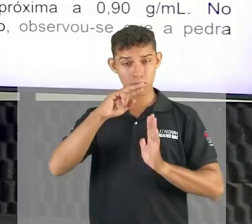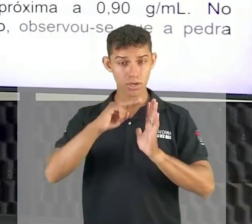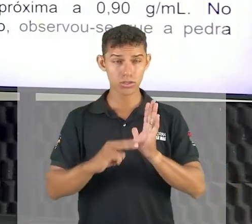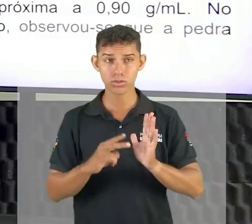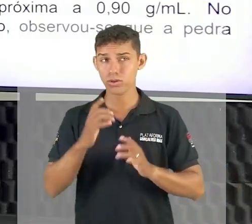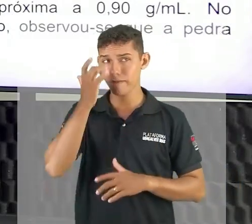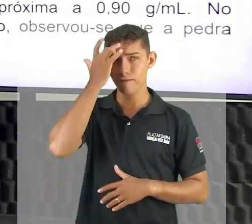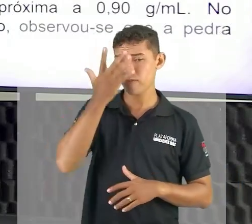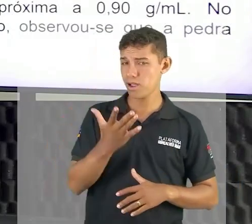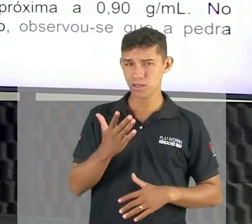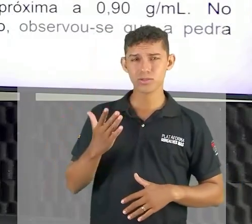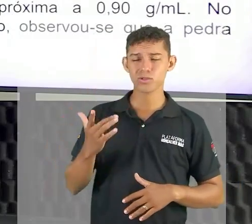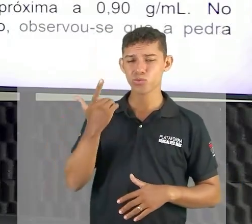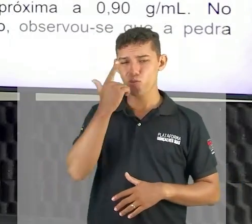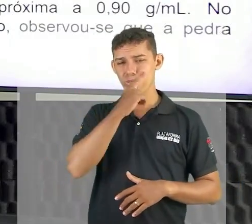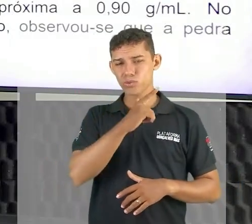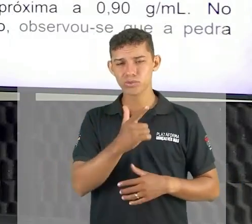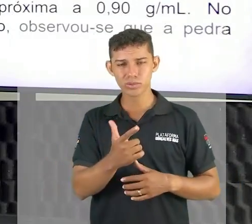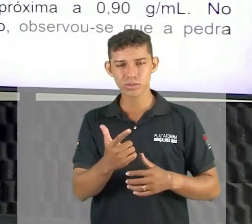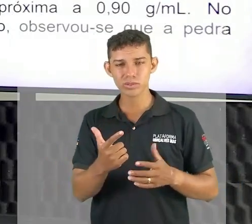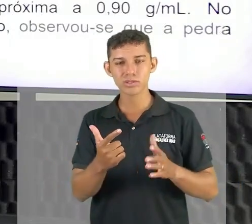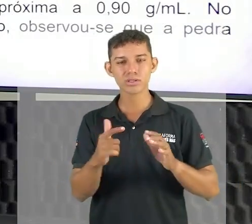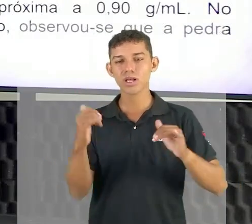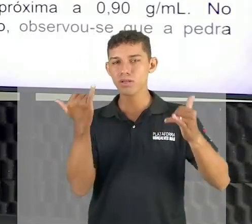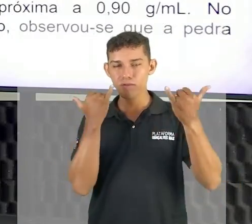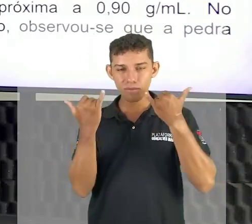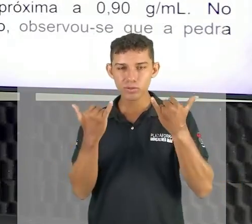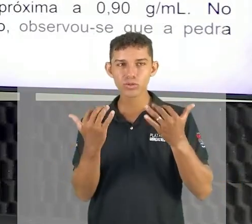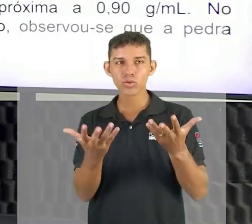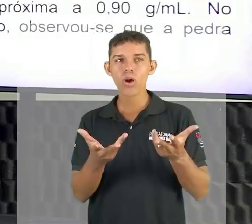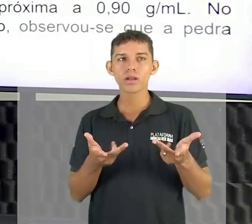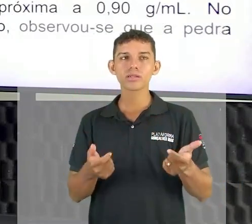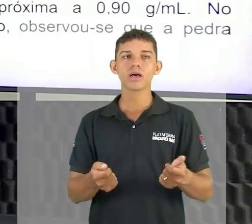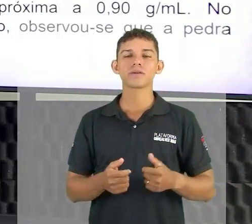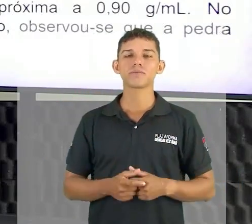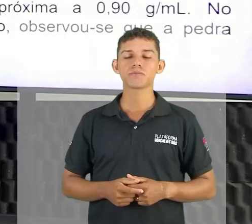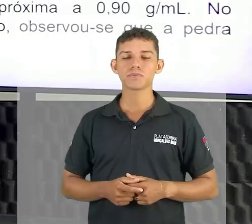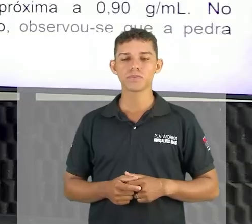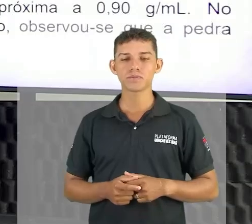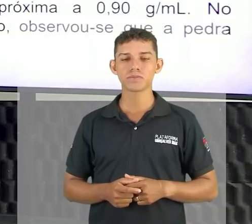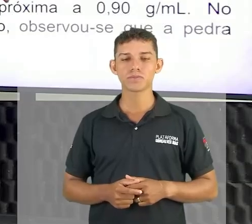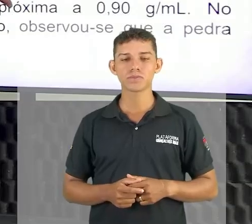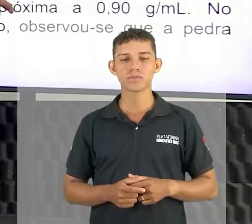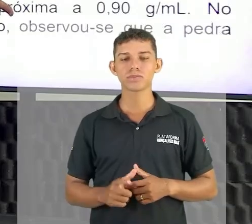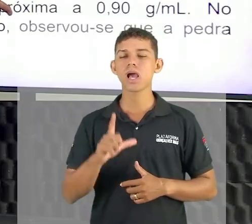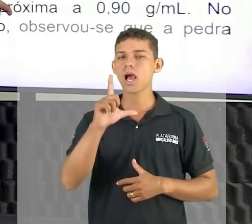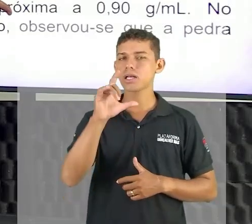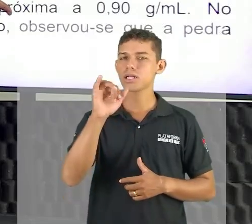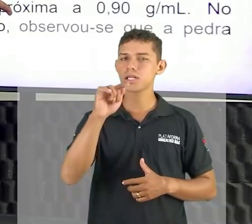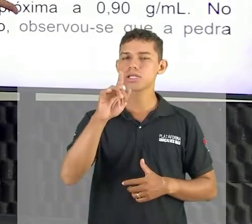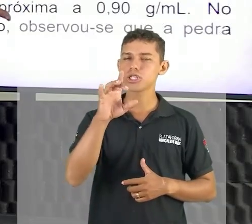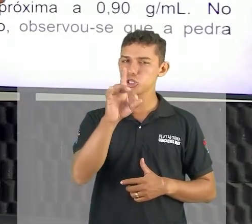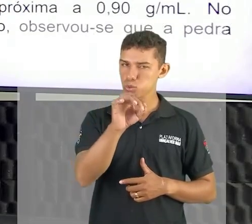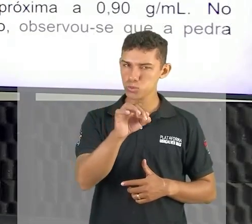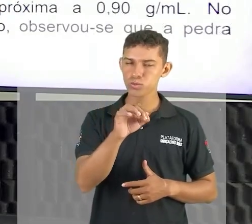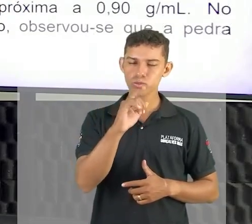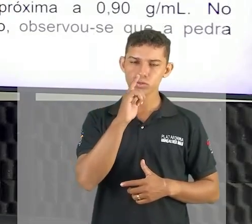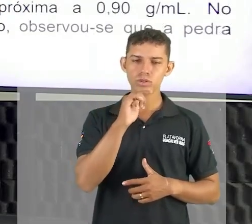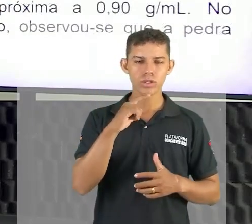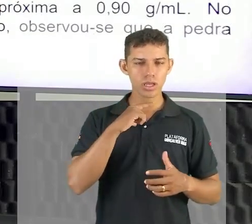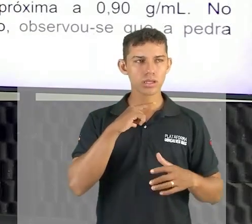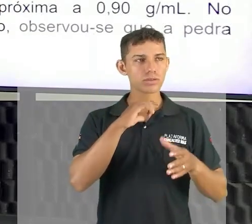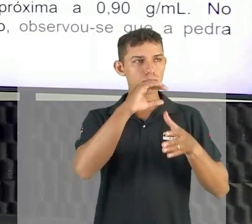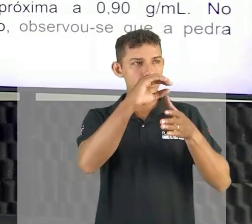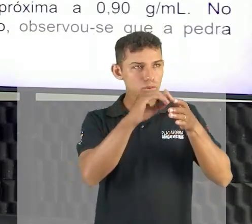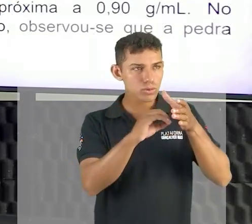tranquila, conseguir extrair essas informações aqui com qualidade, ó. Cada líquido tem sua densidade. Aí o que meu filho